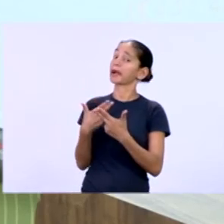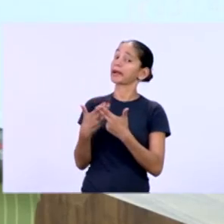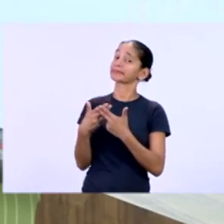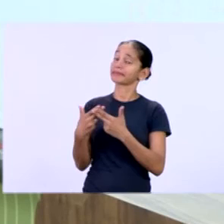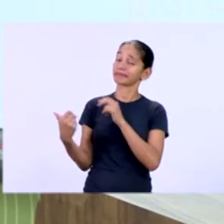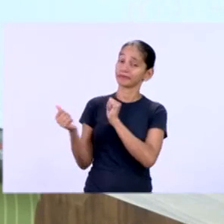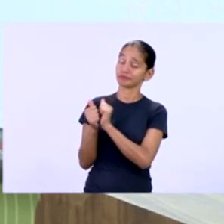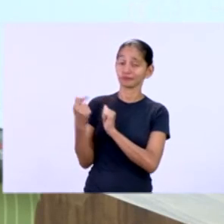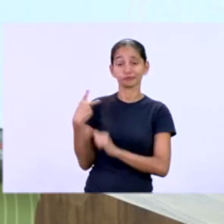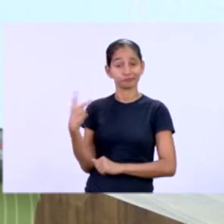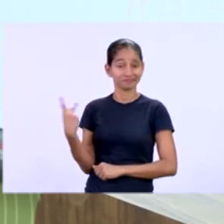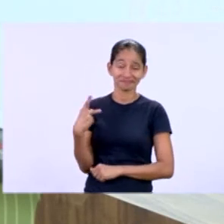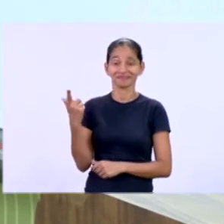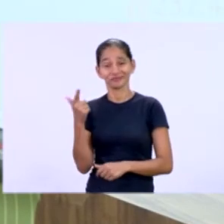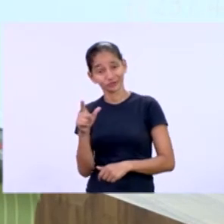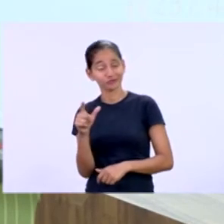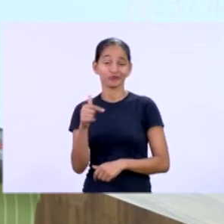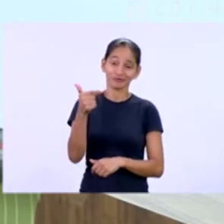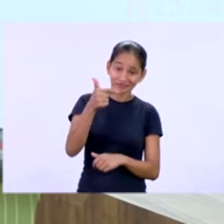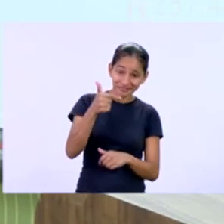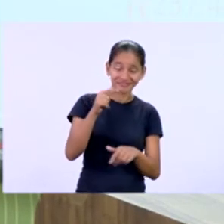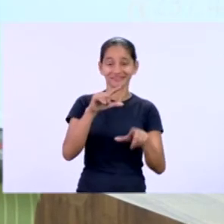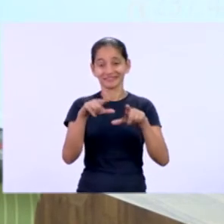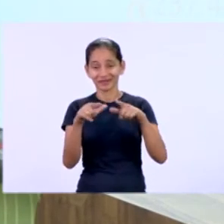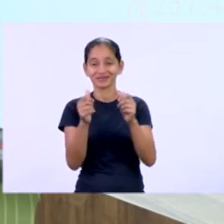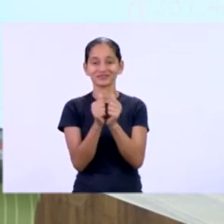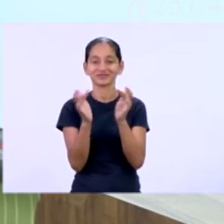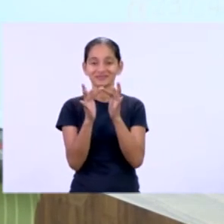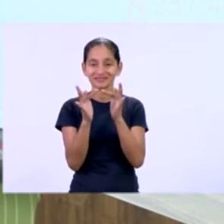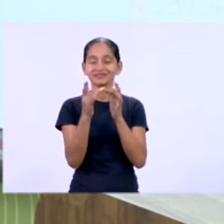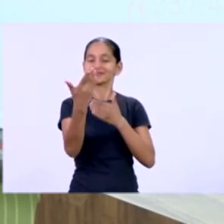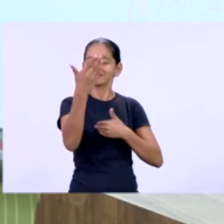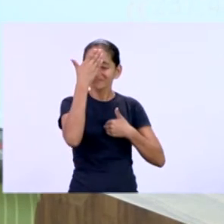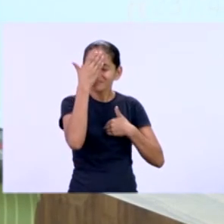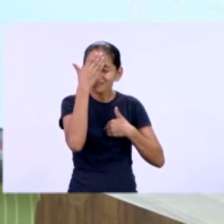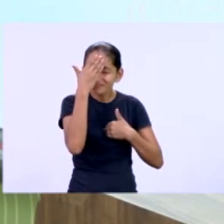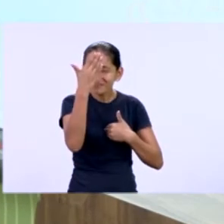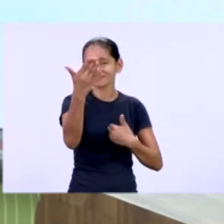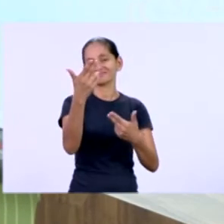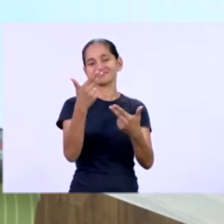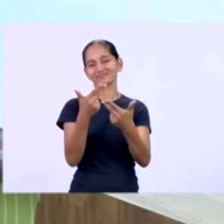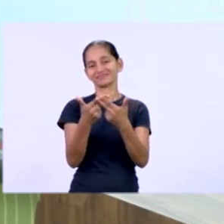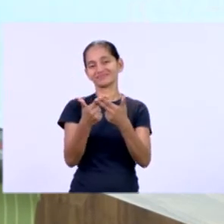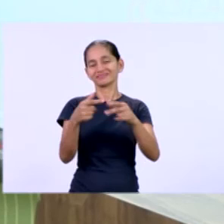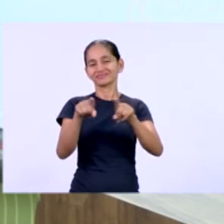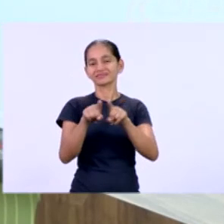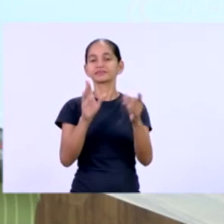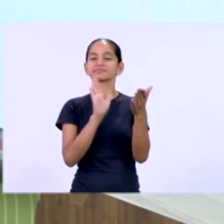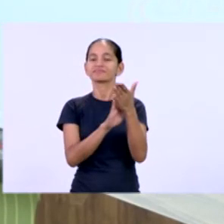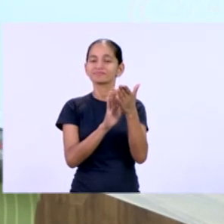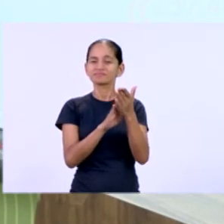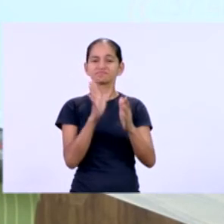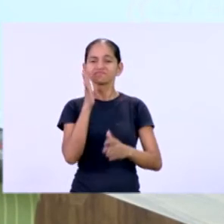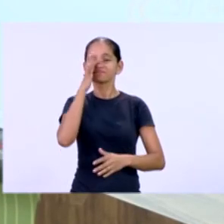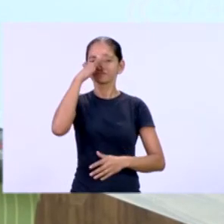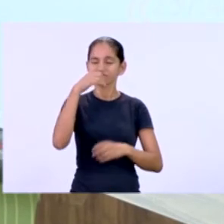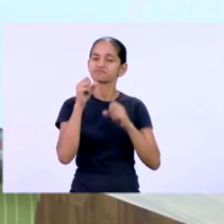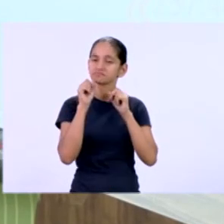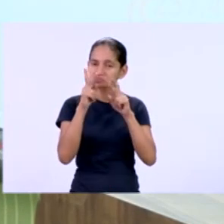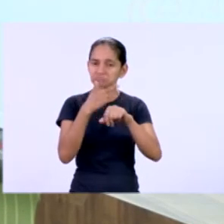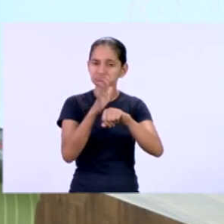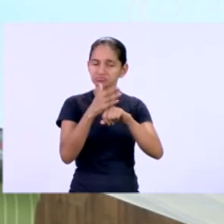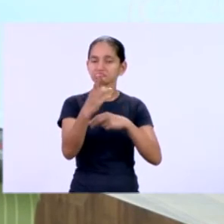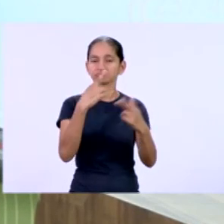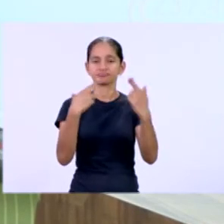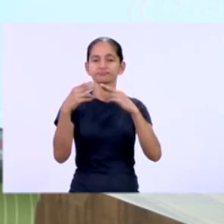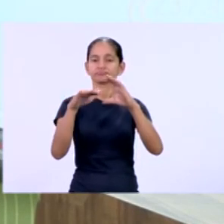semanas, novamente, né? Segunda vez que a gente trabalha junto. Agradecer a vocês pela paciência, parabenizar pelo empenho de vocês nas atividades,